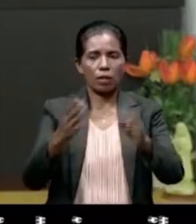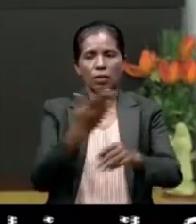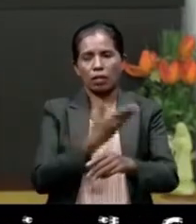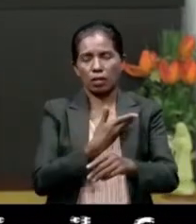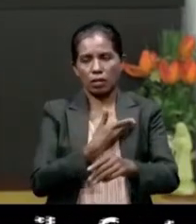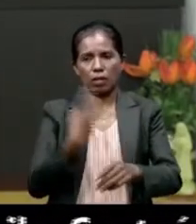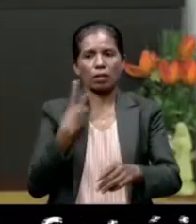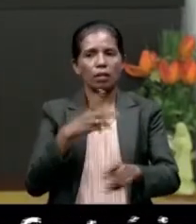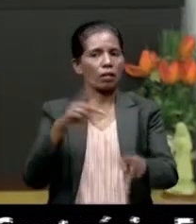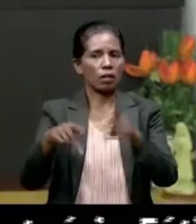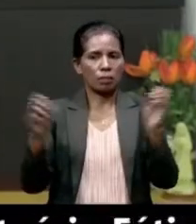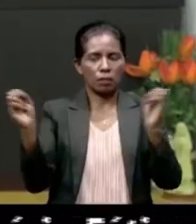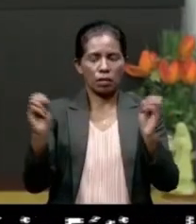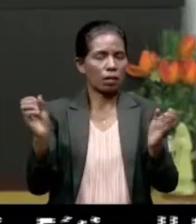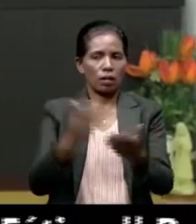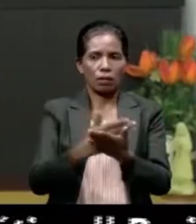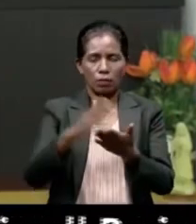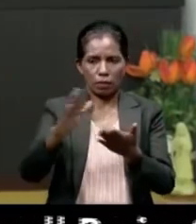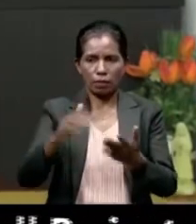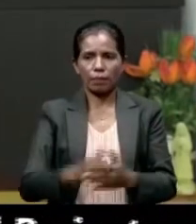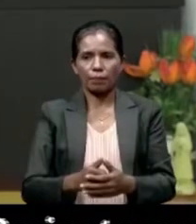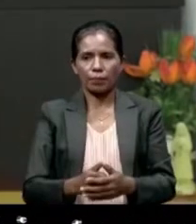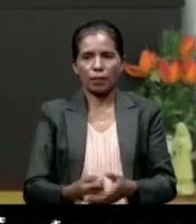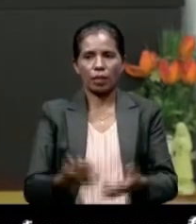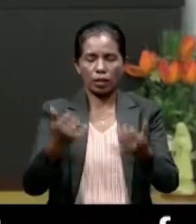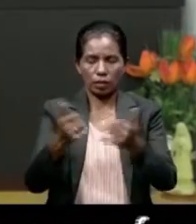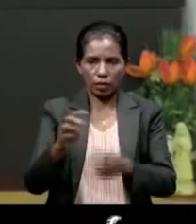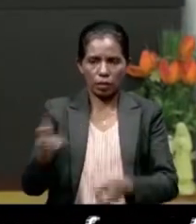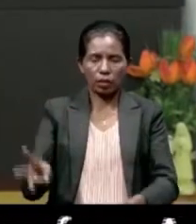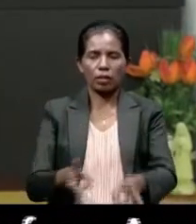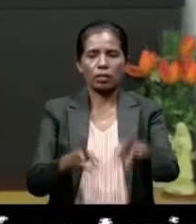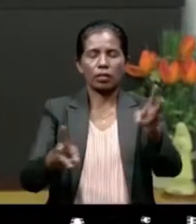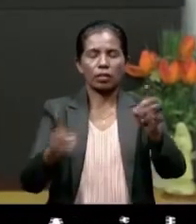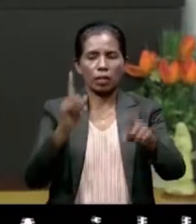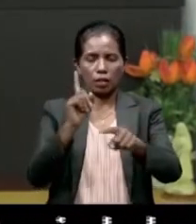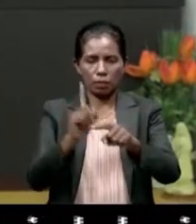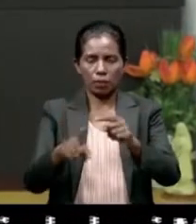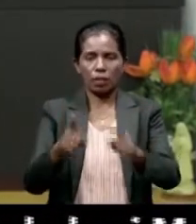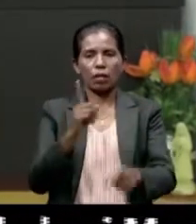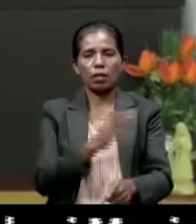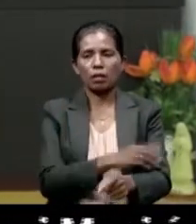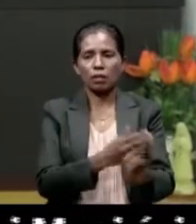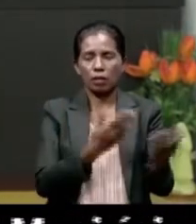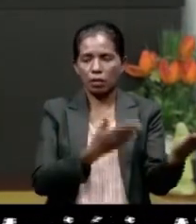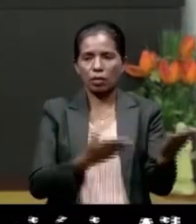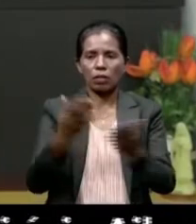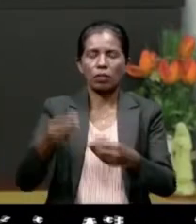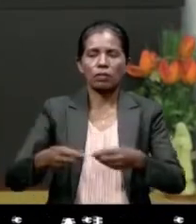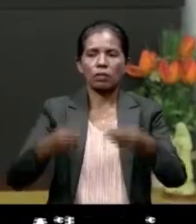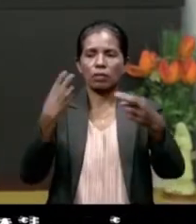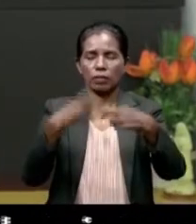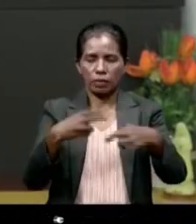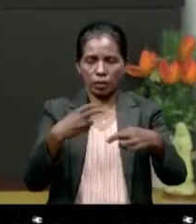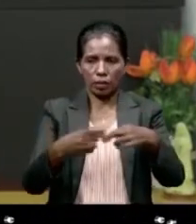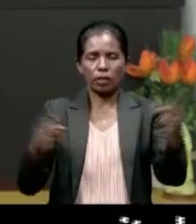ita fan liu é malak se la coi sosa então minha condição estrada né mas que la permite teve ou de não é for impacto